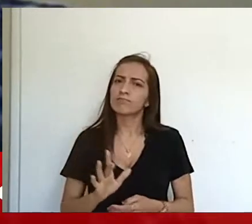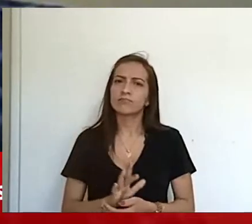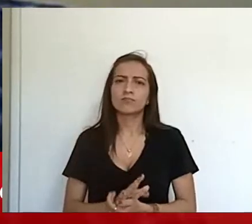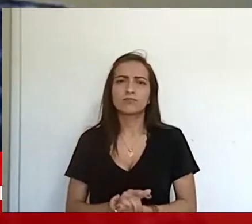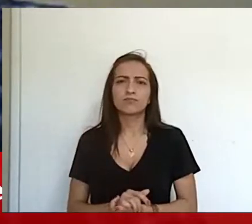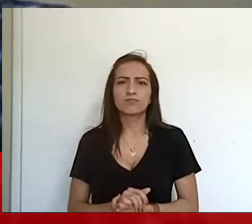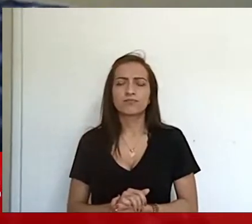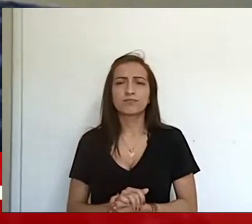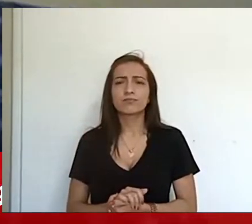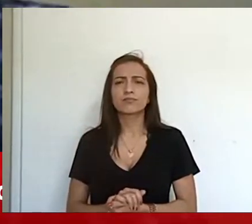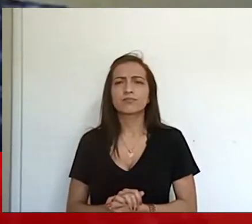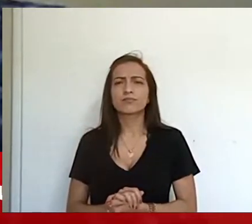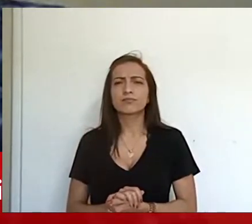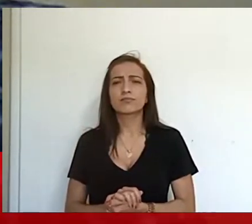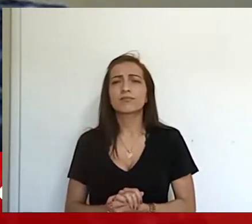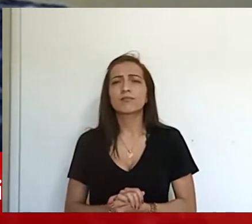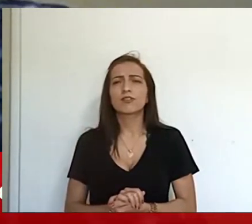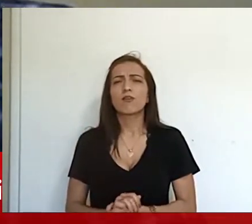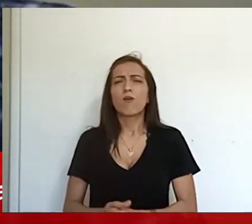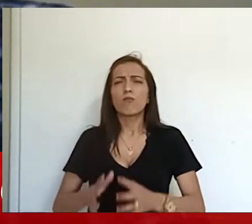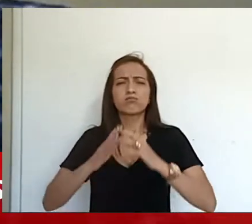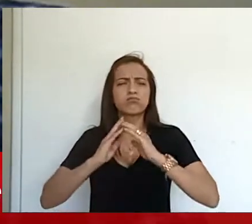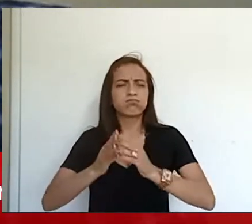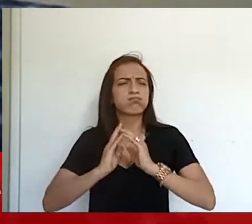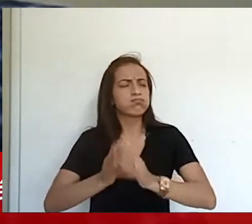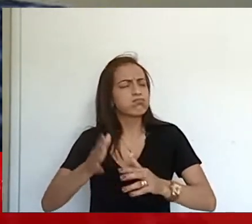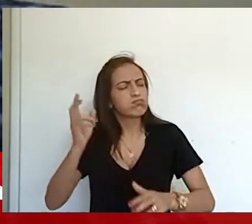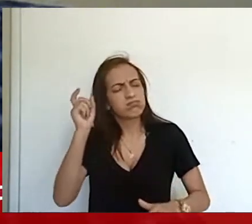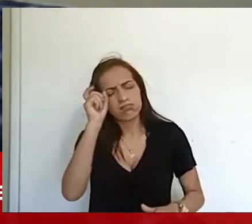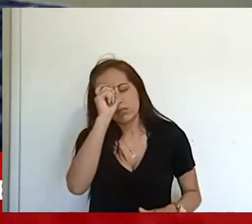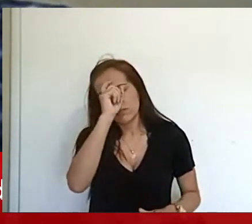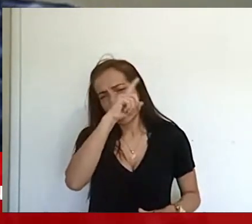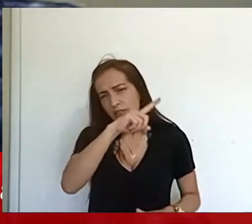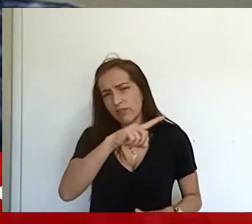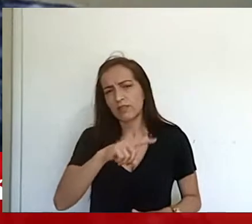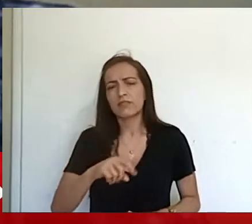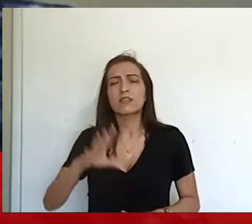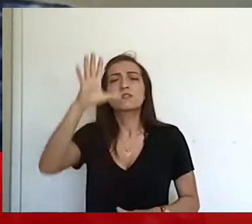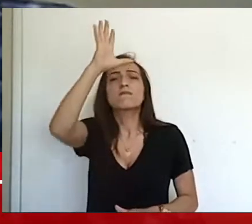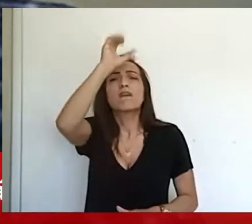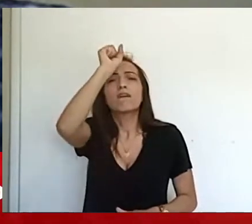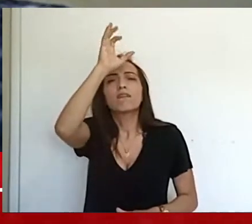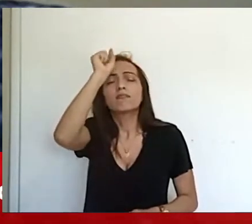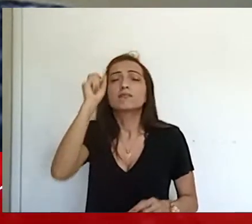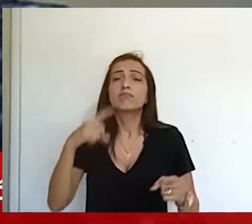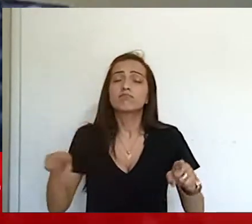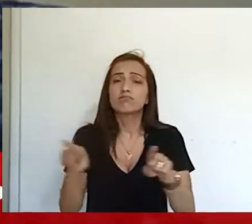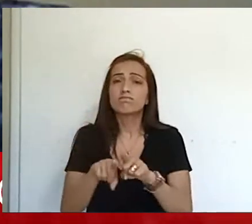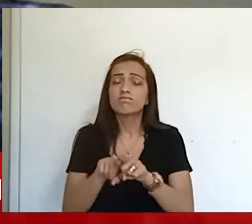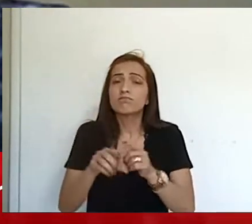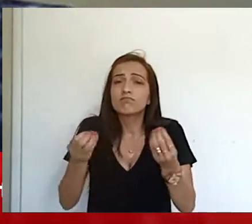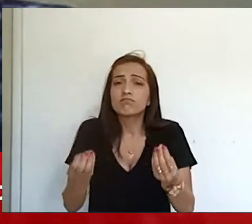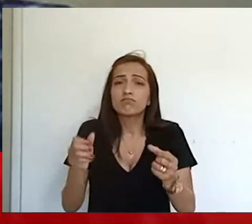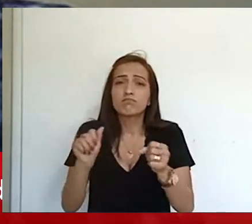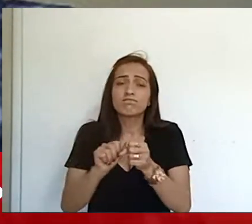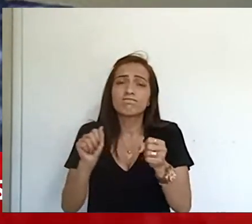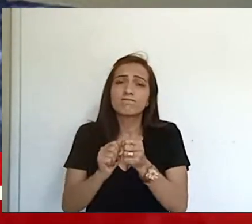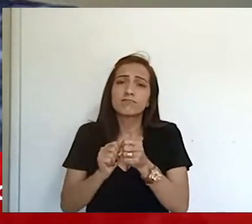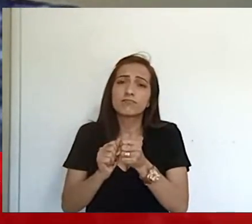momento complicado, um momento de aprendizagem também para a gente, de como a gente pode estar passando desse momento,